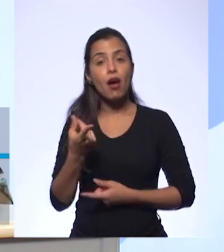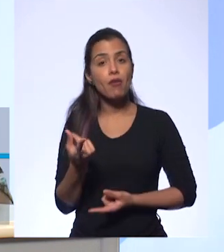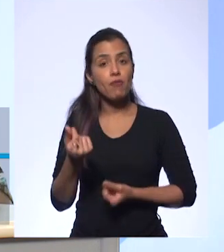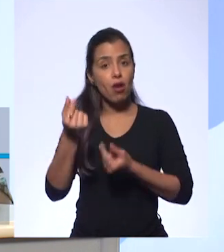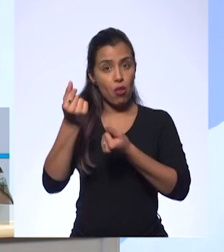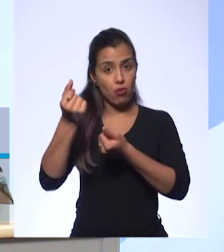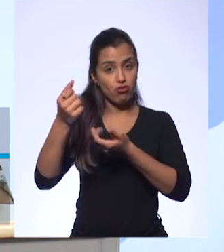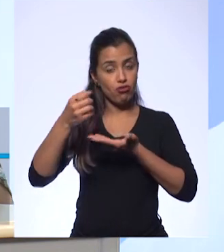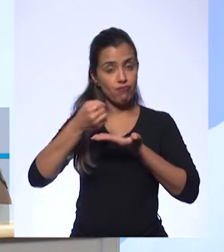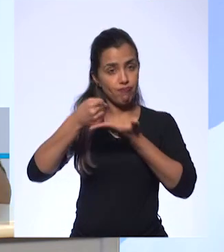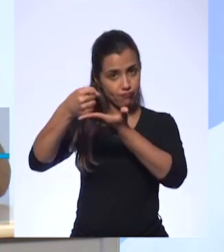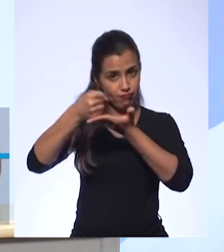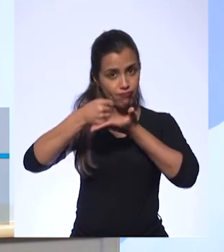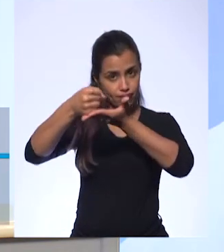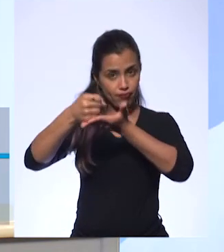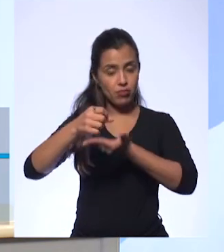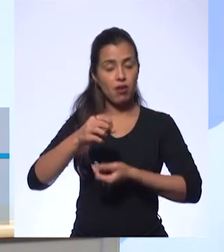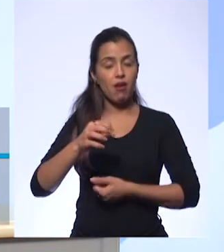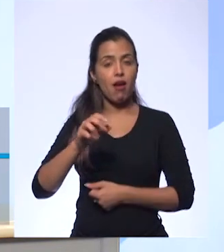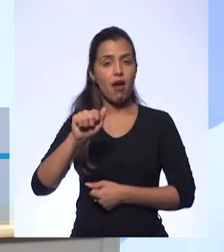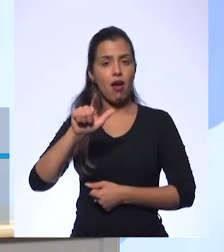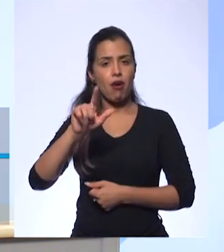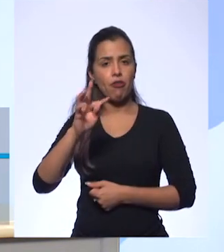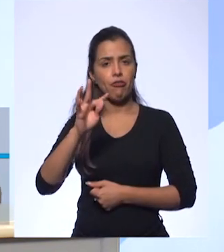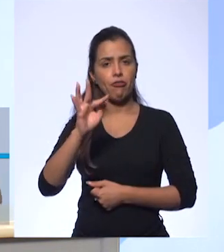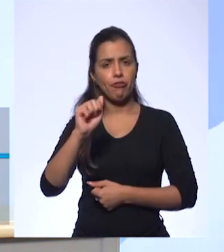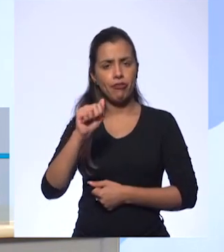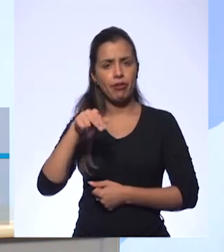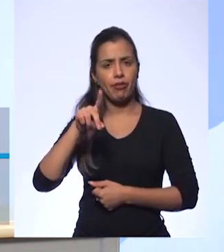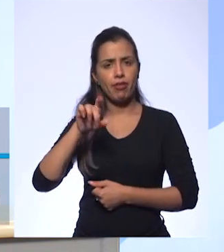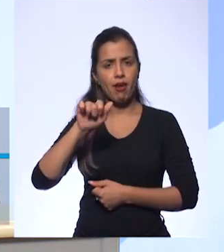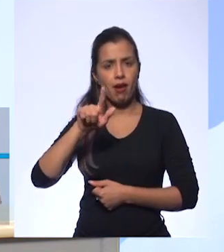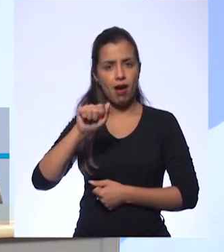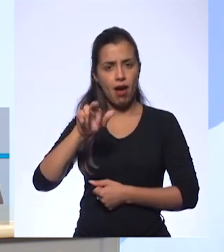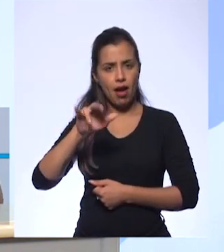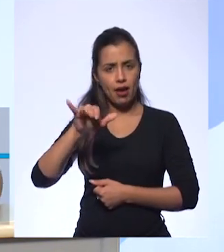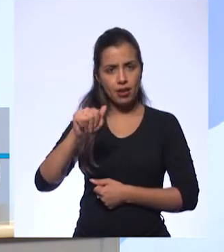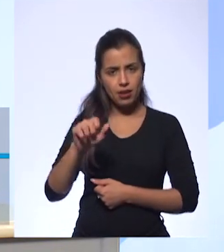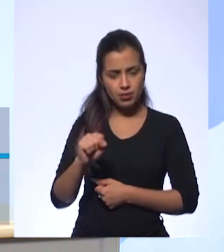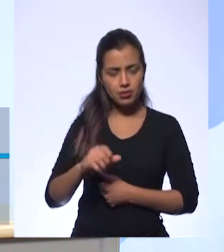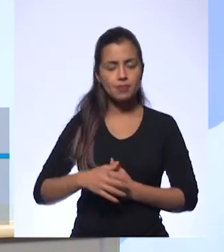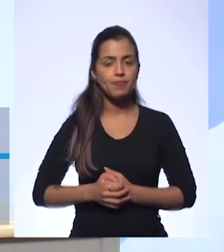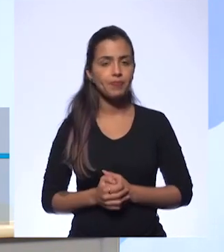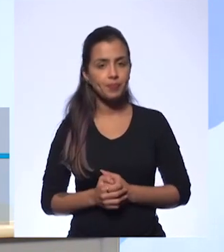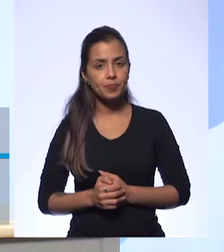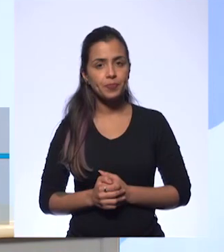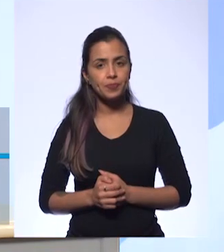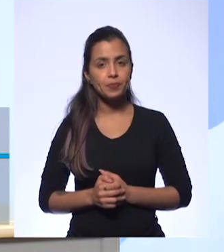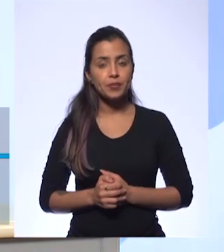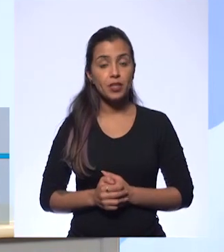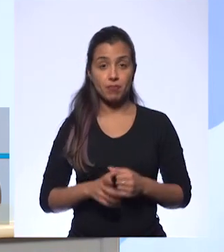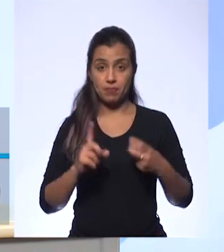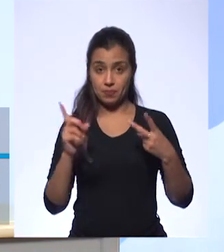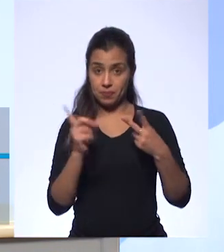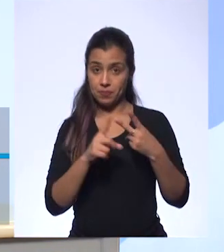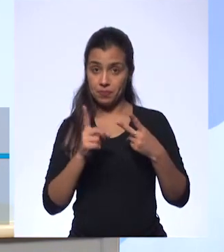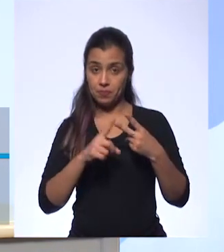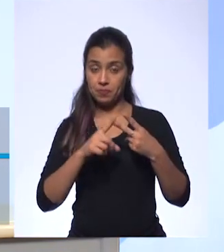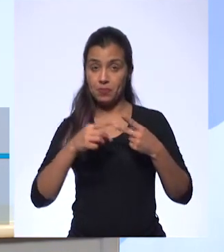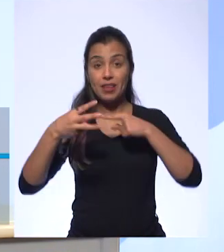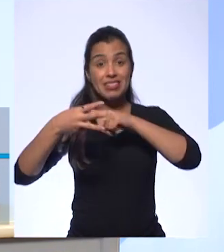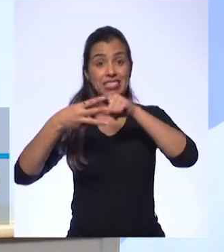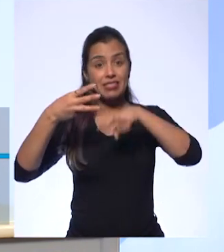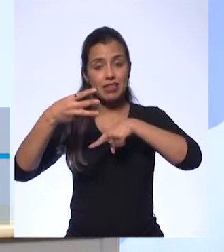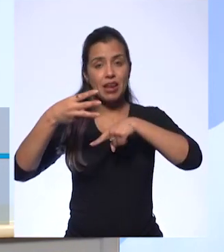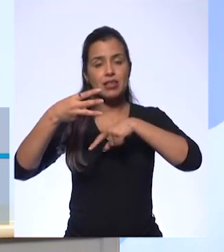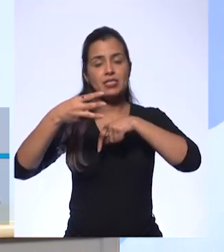A Glenda respondeu preços mais baixos e variedade de produtos. Em relação à questão 2, que é cite 3